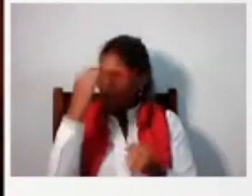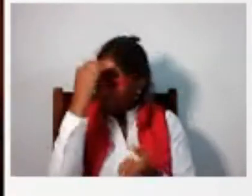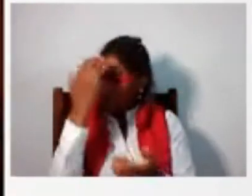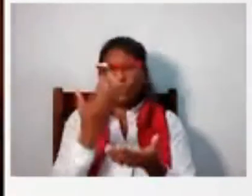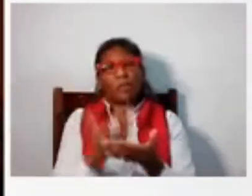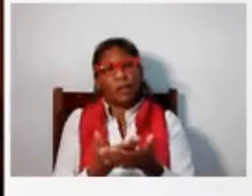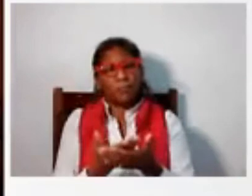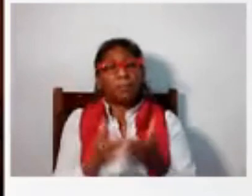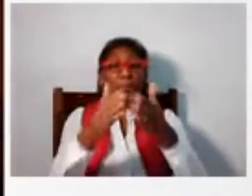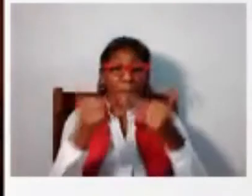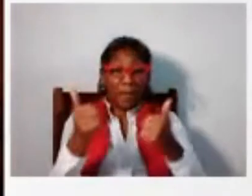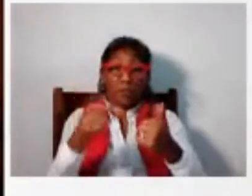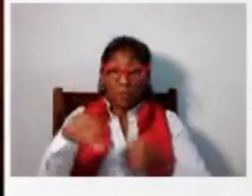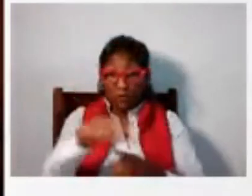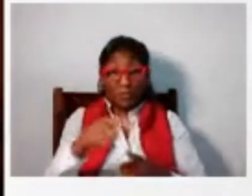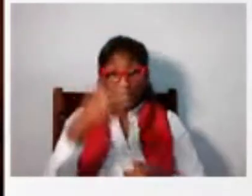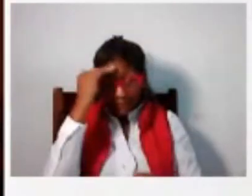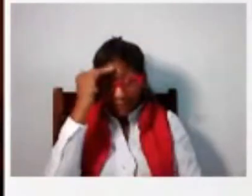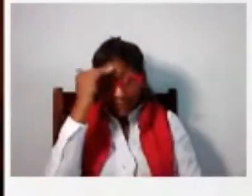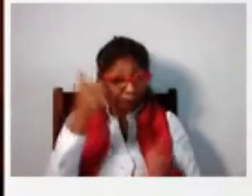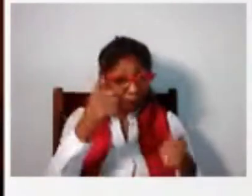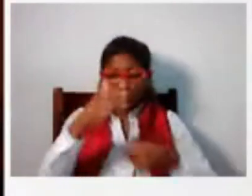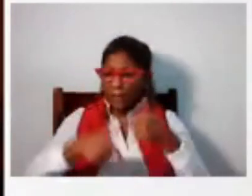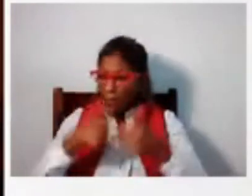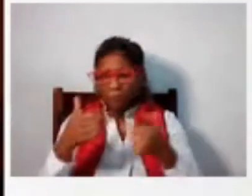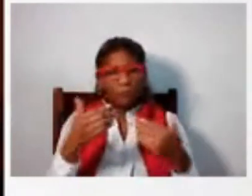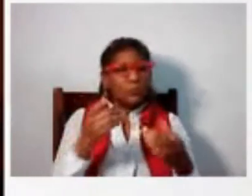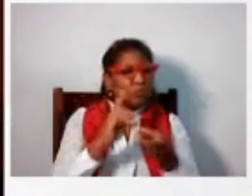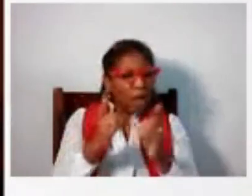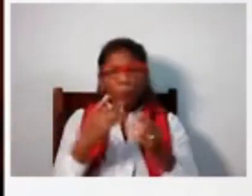a compreensão de todos e vamos continuar trabalhando com diálogo, mas com